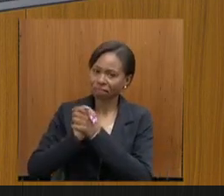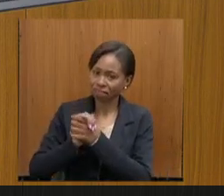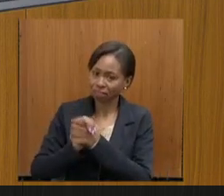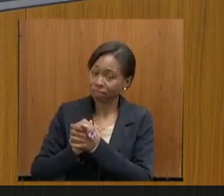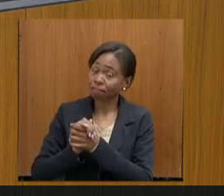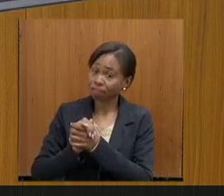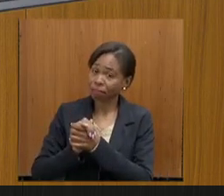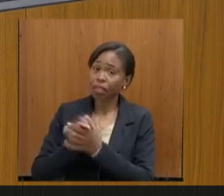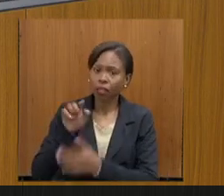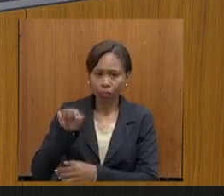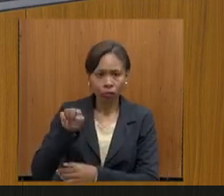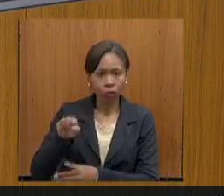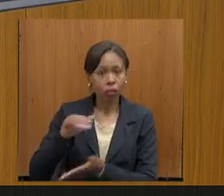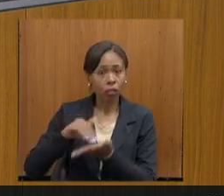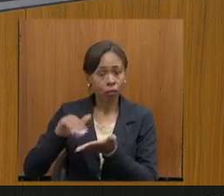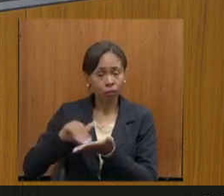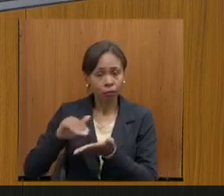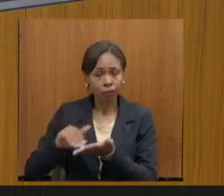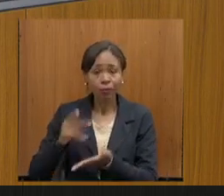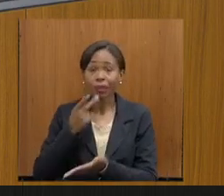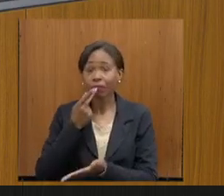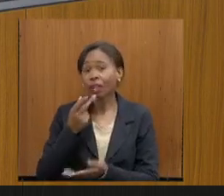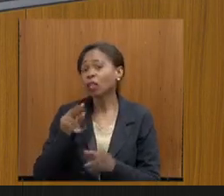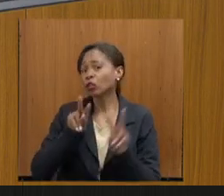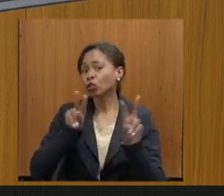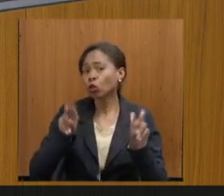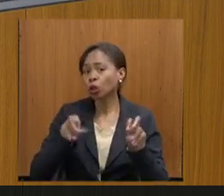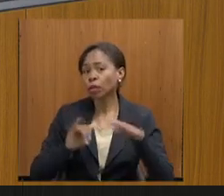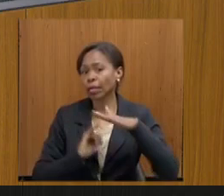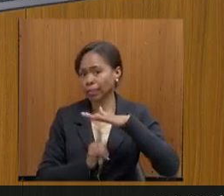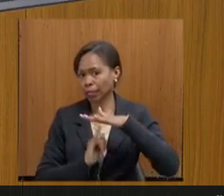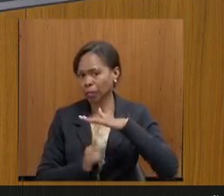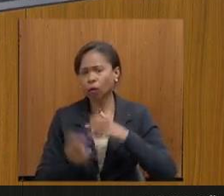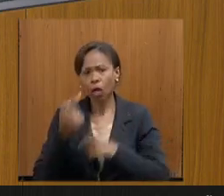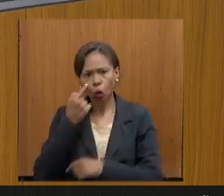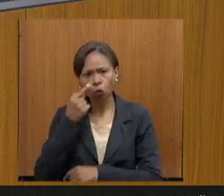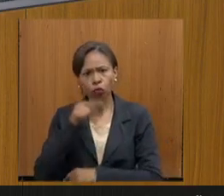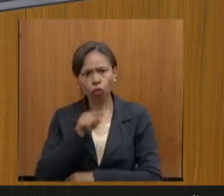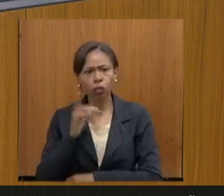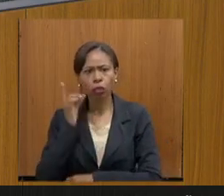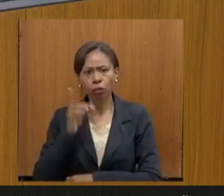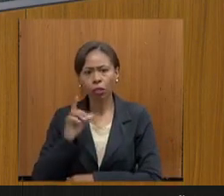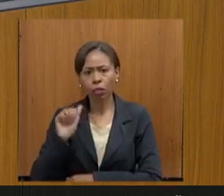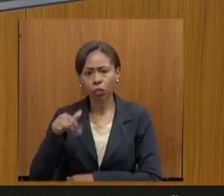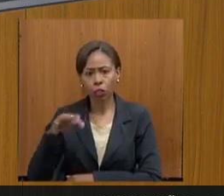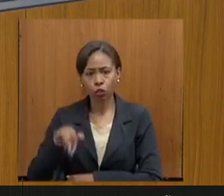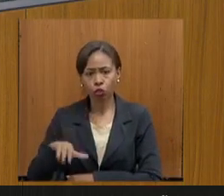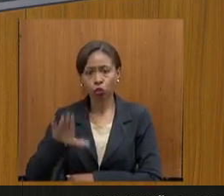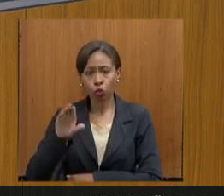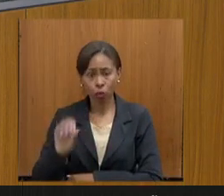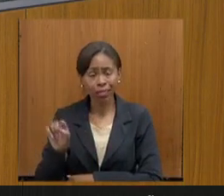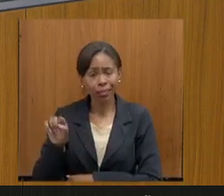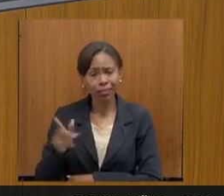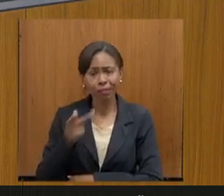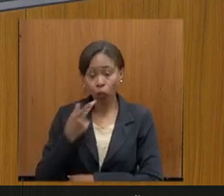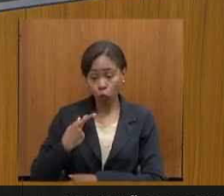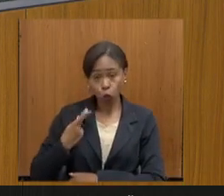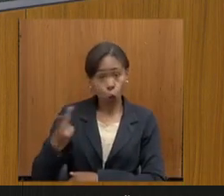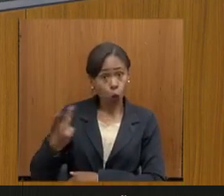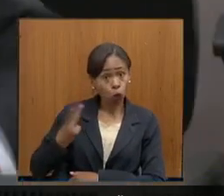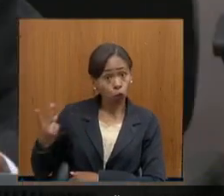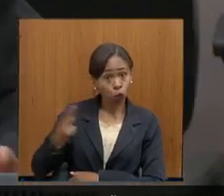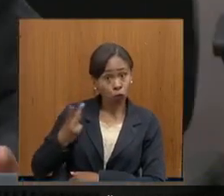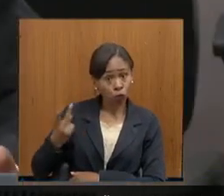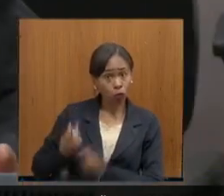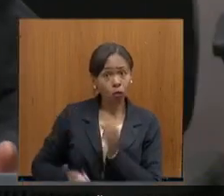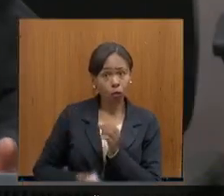destacar quando vossa excelência' Manifesto de Startup veja que o deputado Antonio Carlos Arantes nós dois fomos autores da